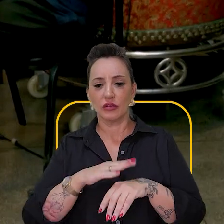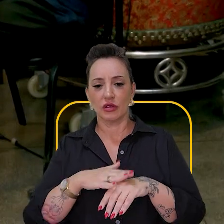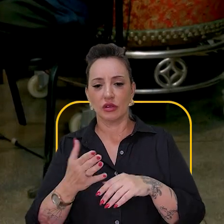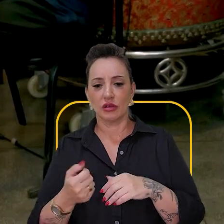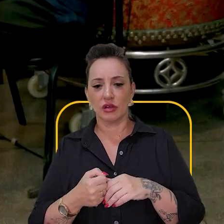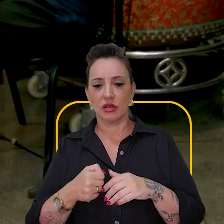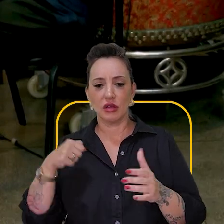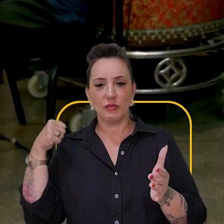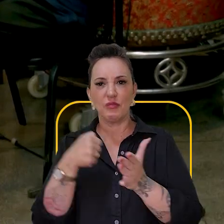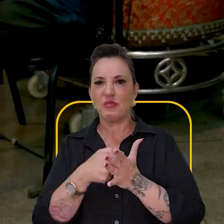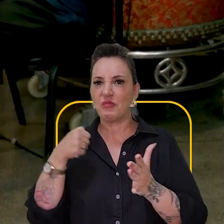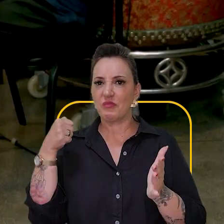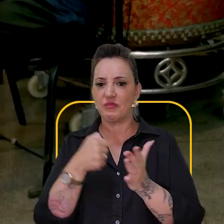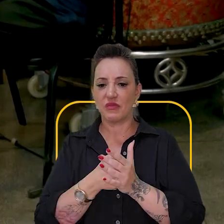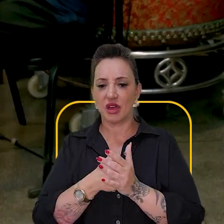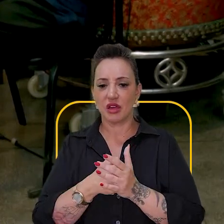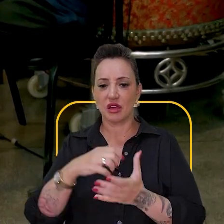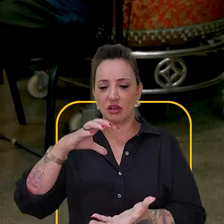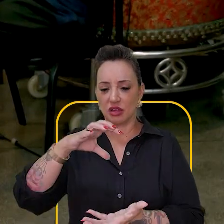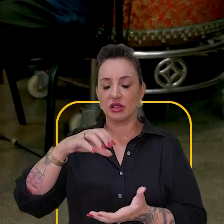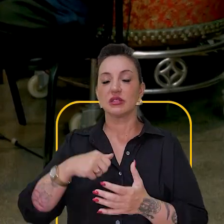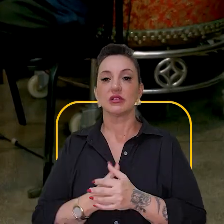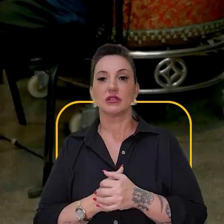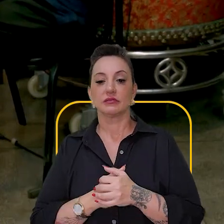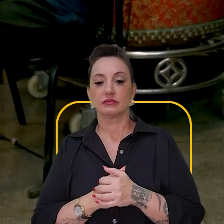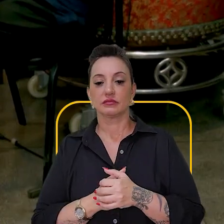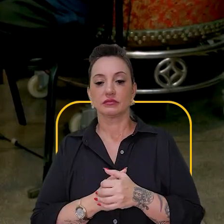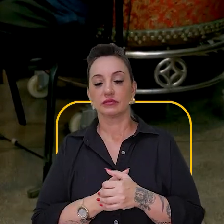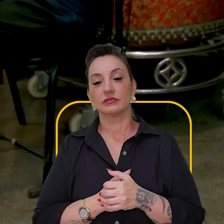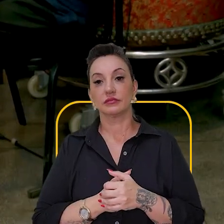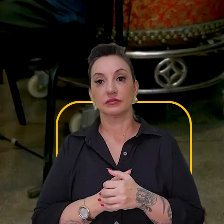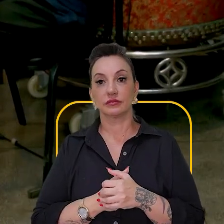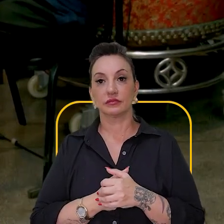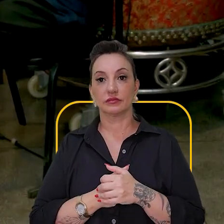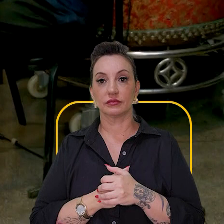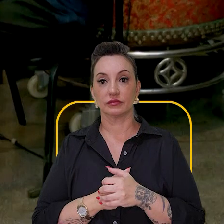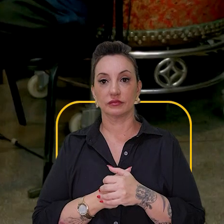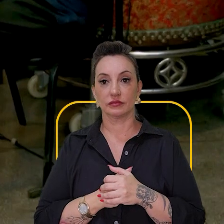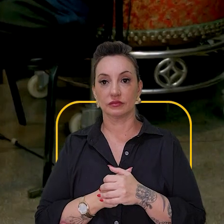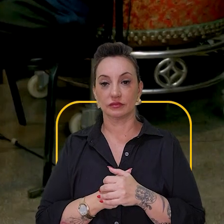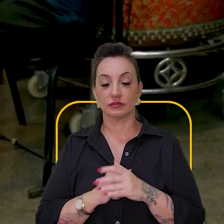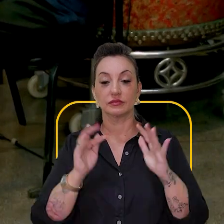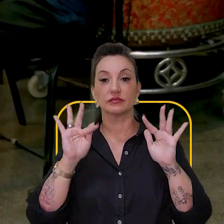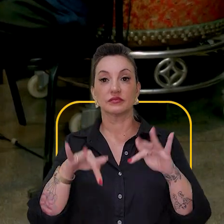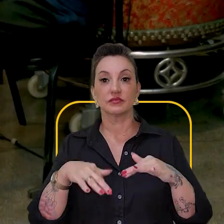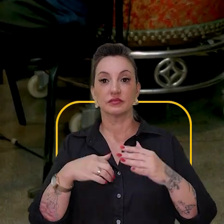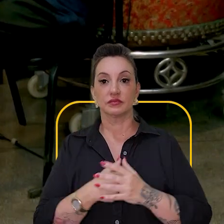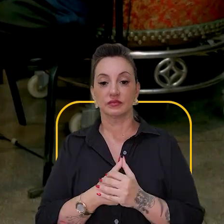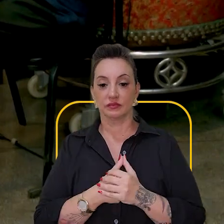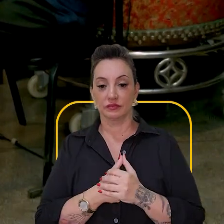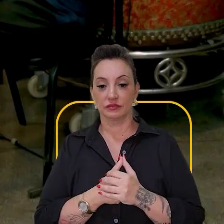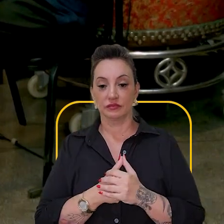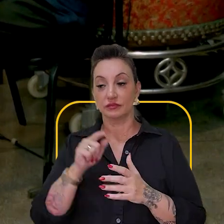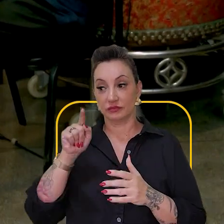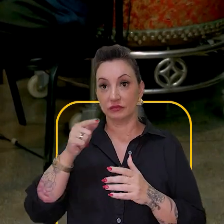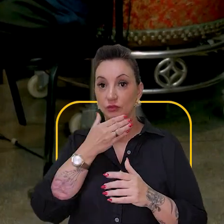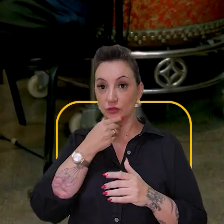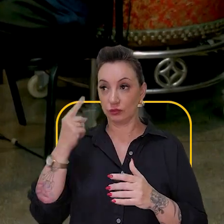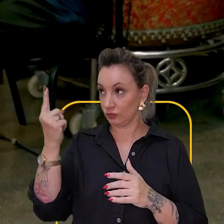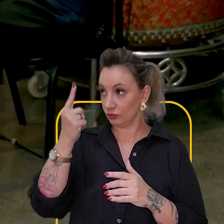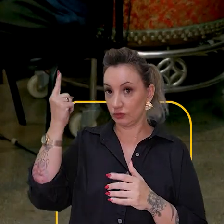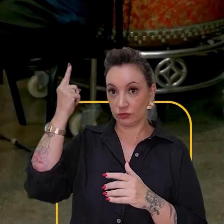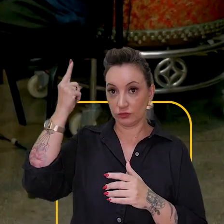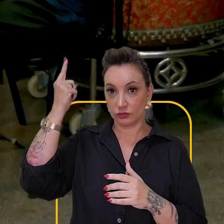que que você faz falou ah bato muito saco de pancada faço tanto tá beleza e nó finalmente esse